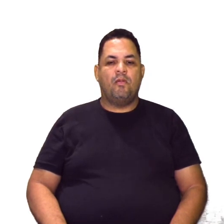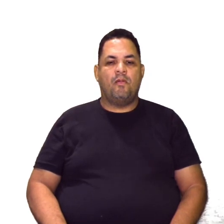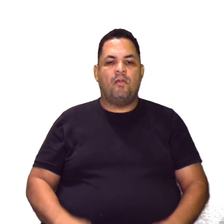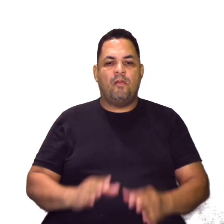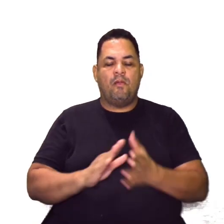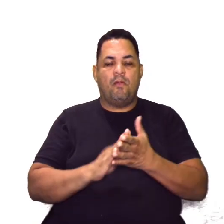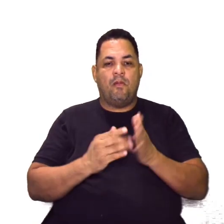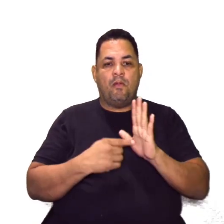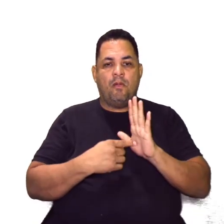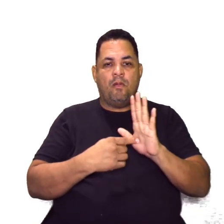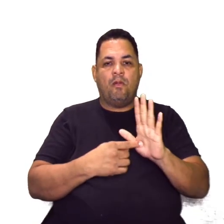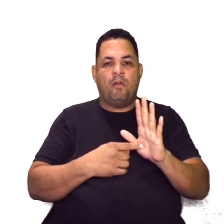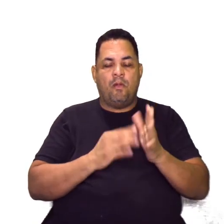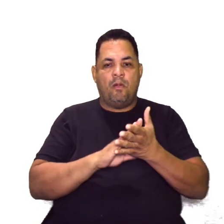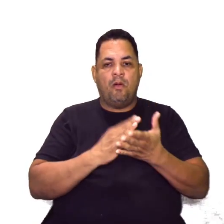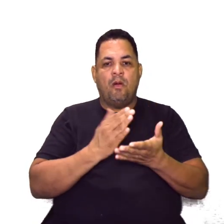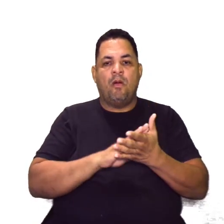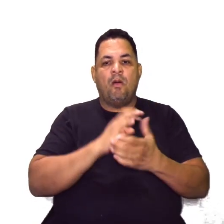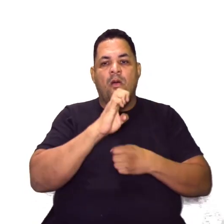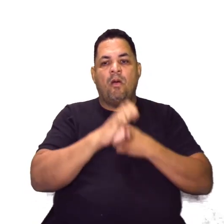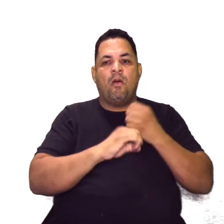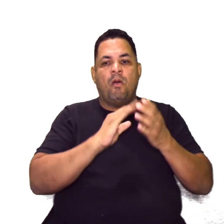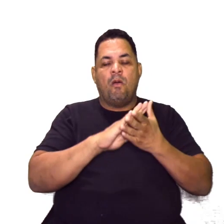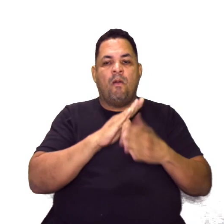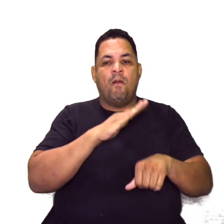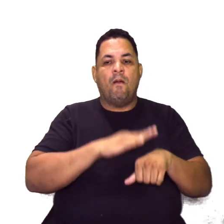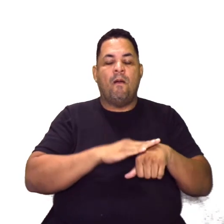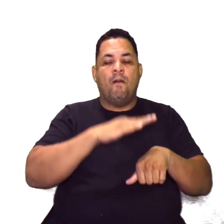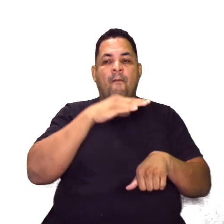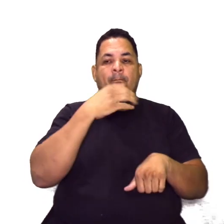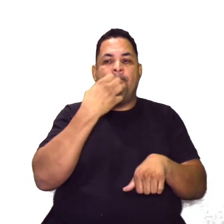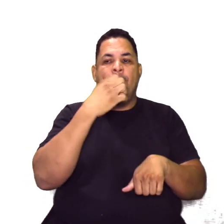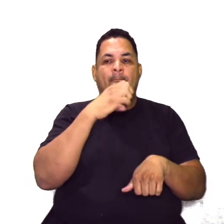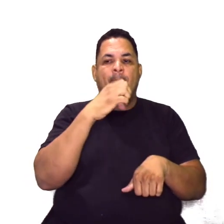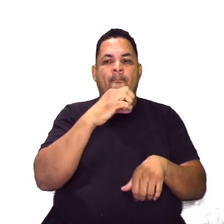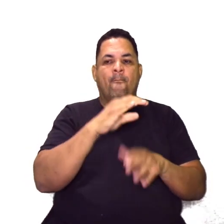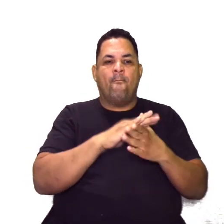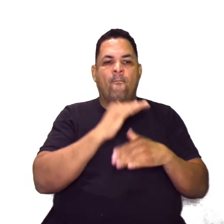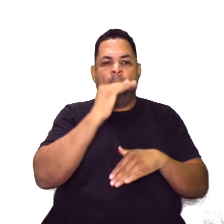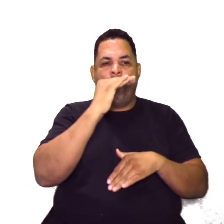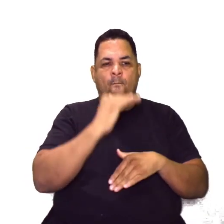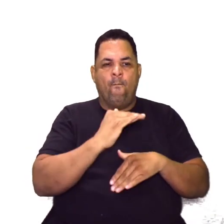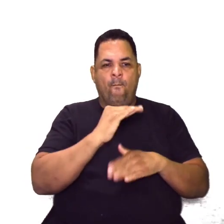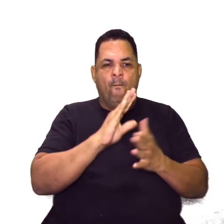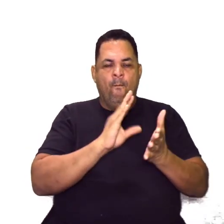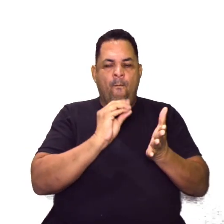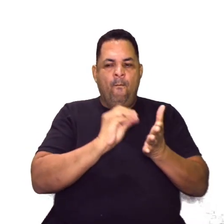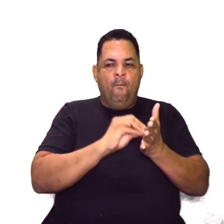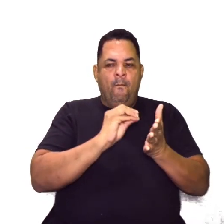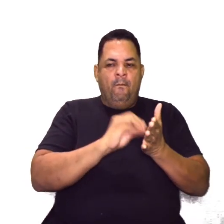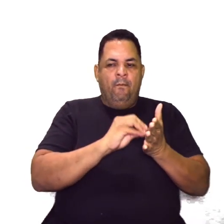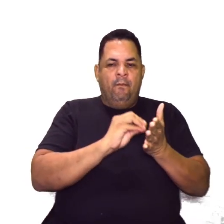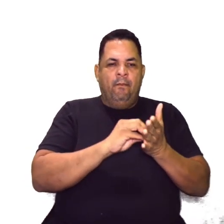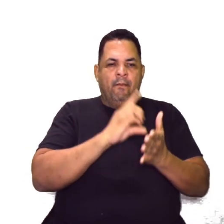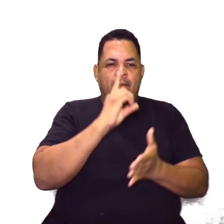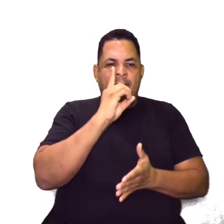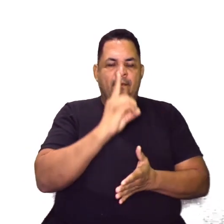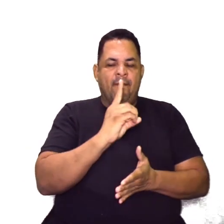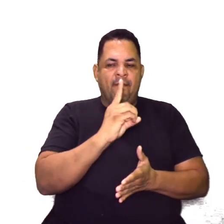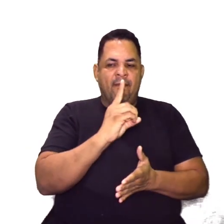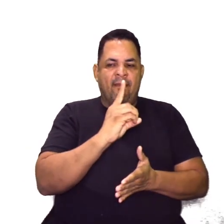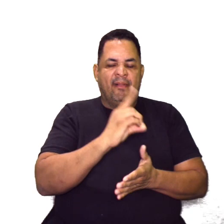Esses elementos apresentam o elétron mais energético, quer dizer, último, em um subnível de